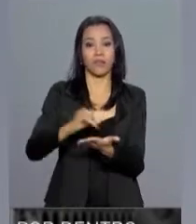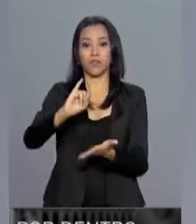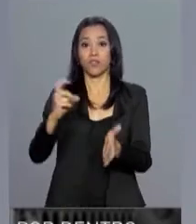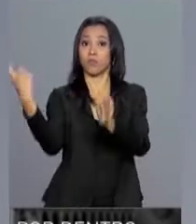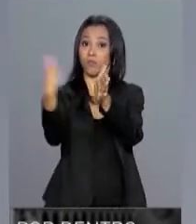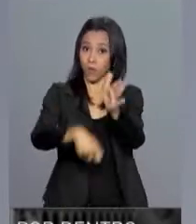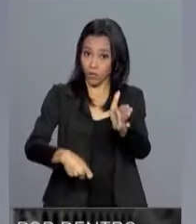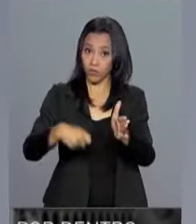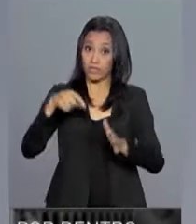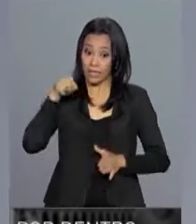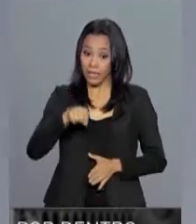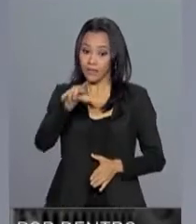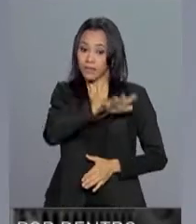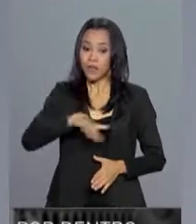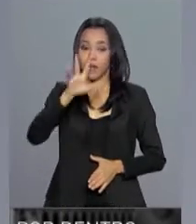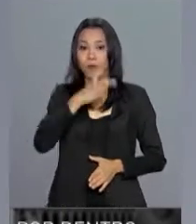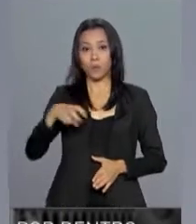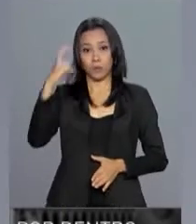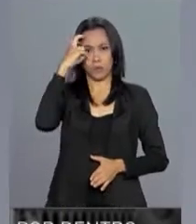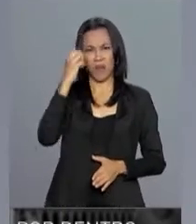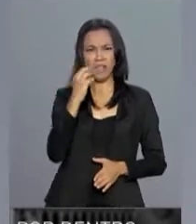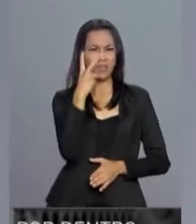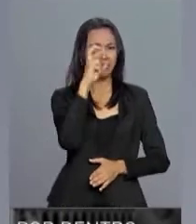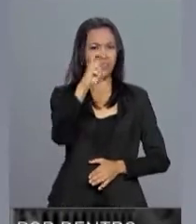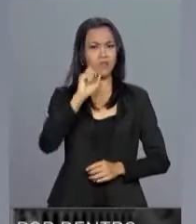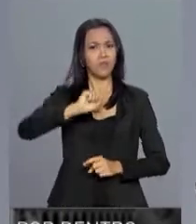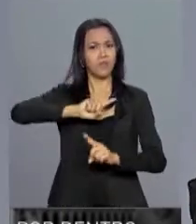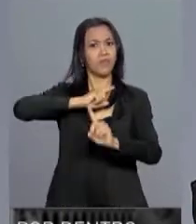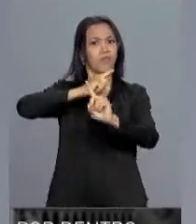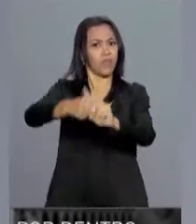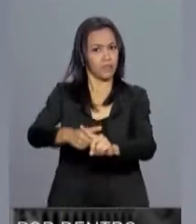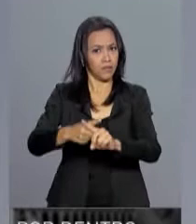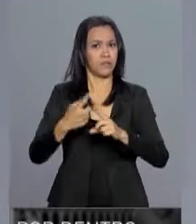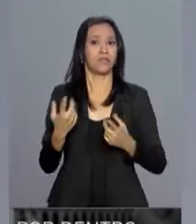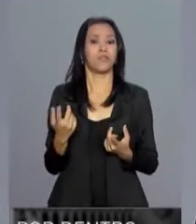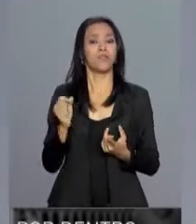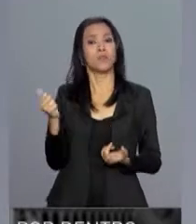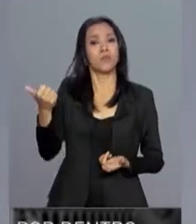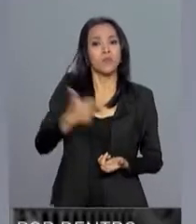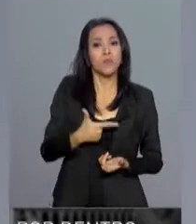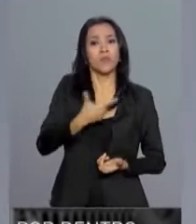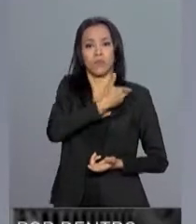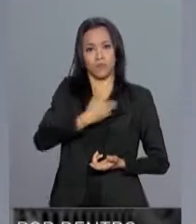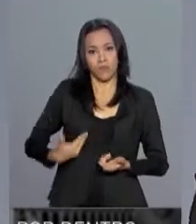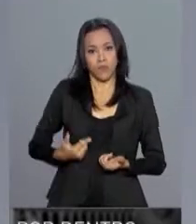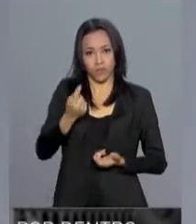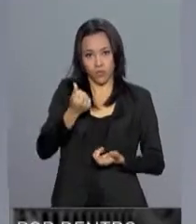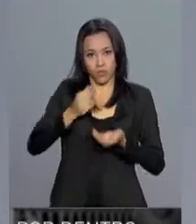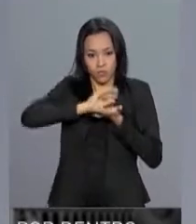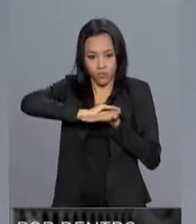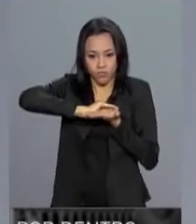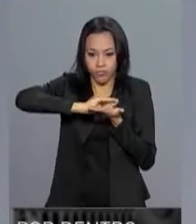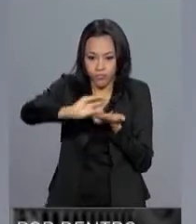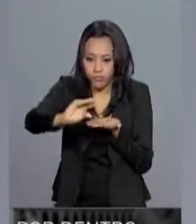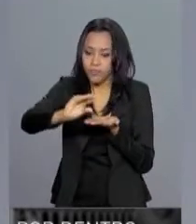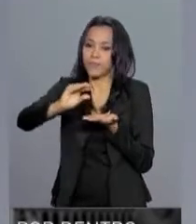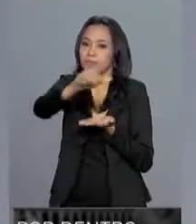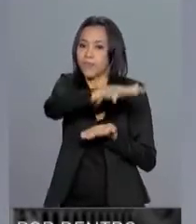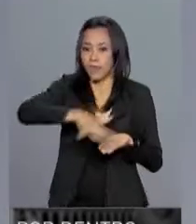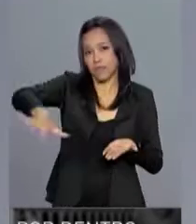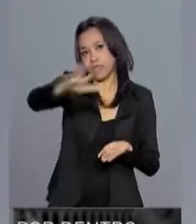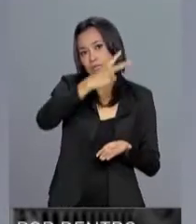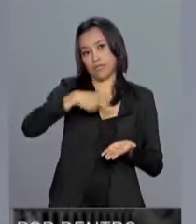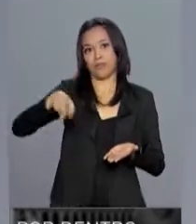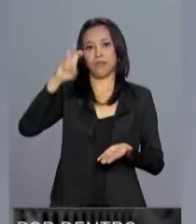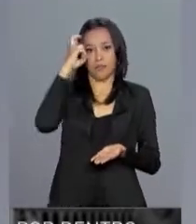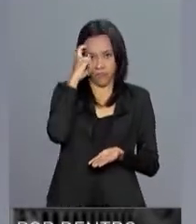neste setor é cinco vezes o que o governo à porta do que o governo investe na